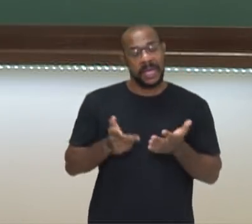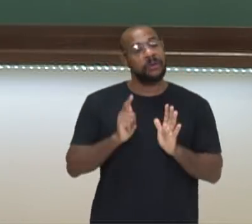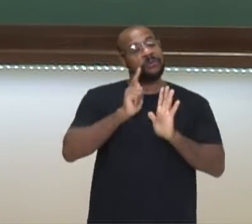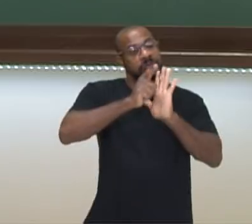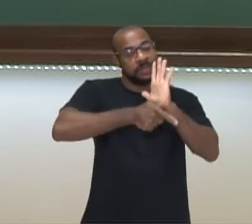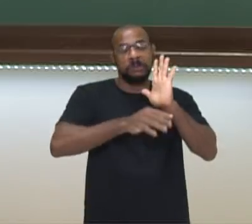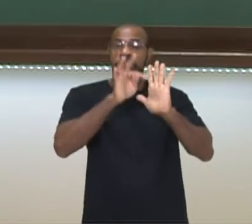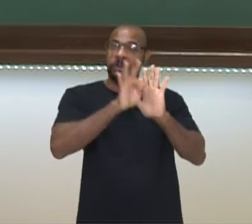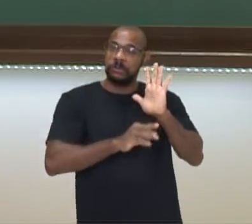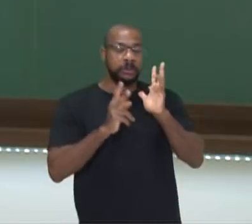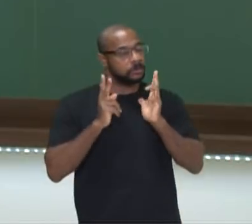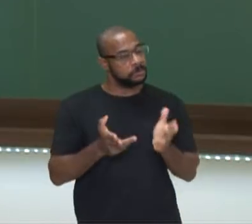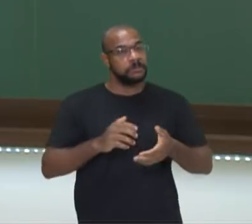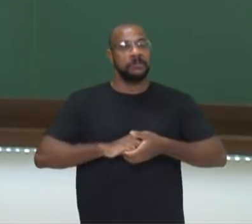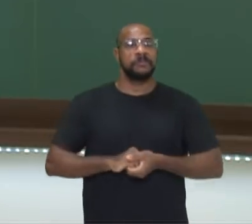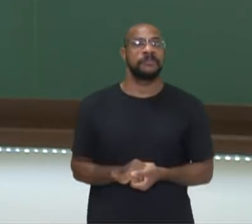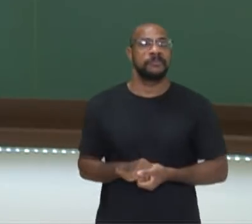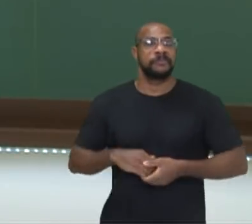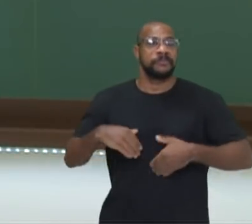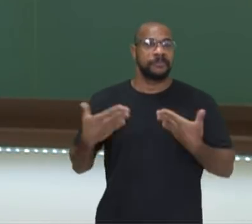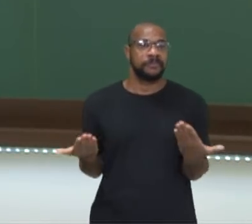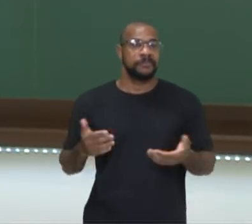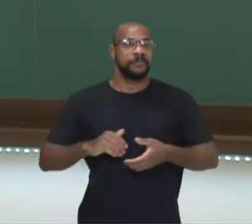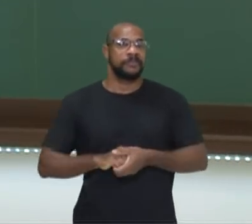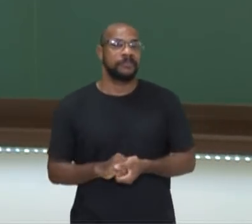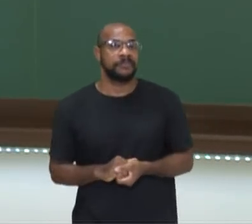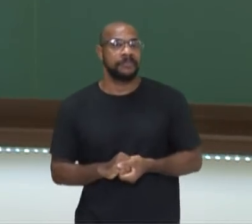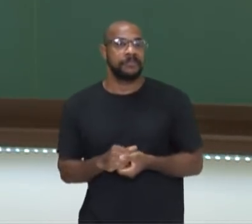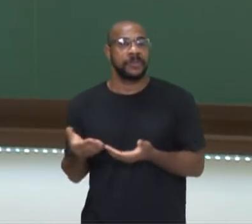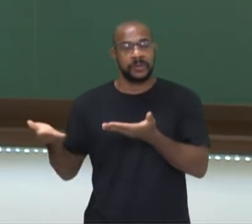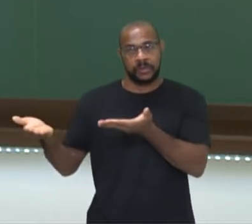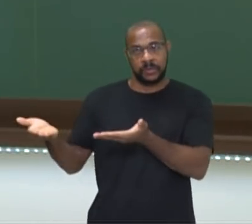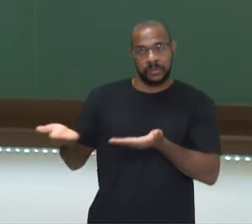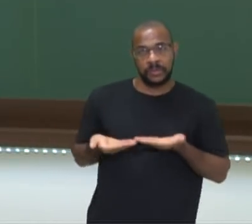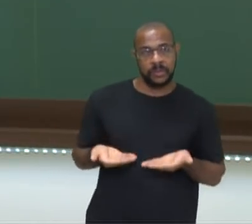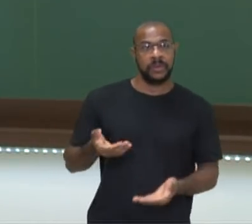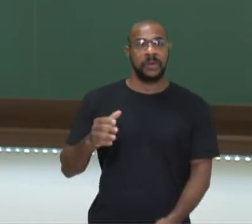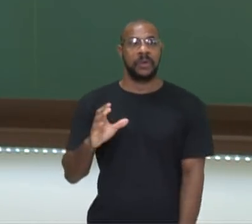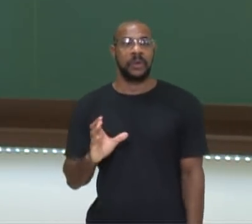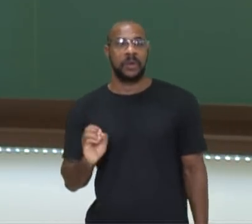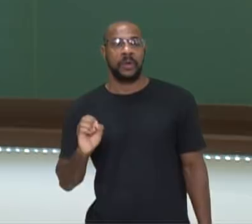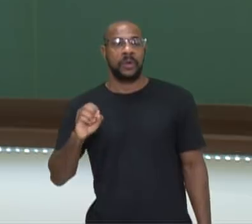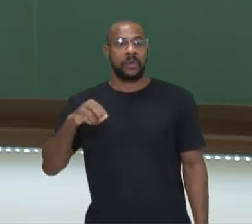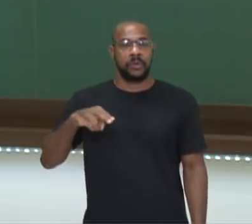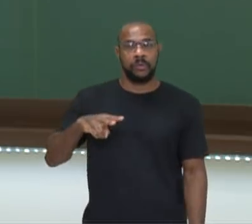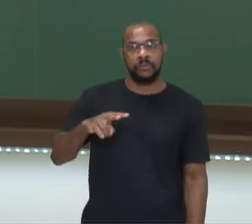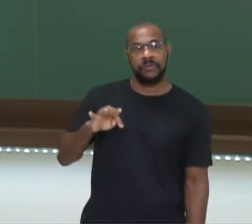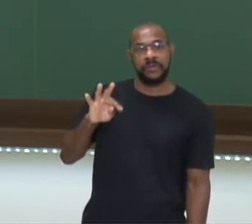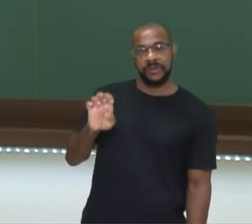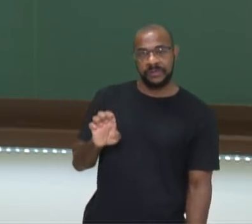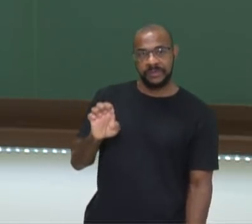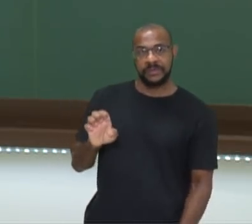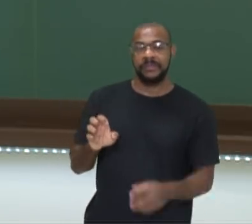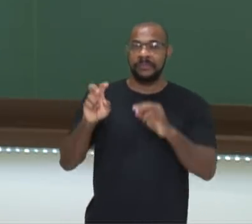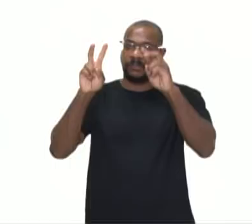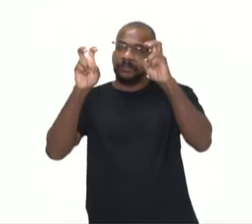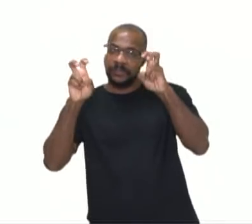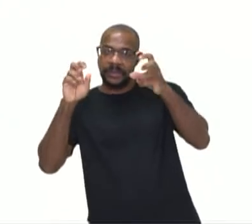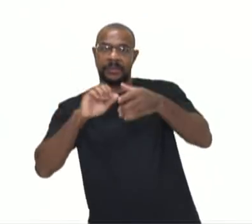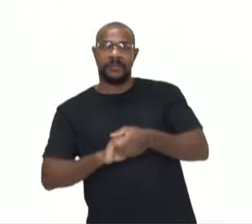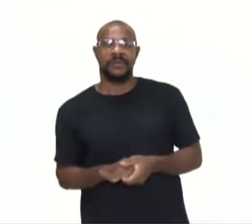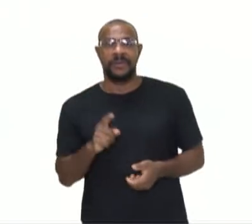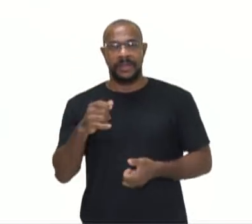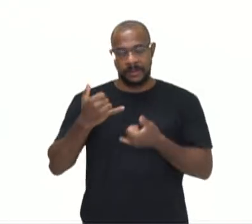então? Convite. Poesia é brincar com palavras, como se brinca com